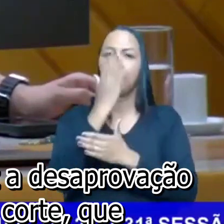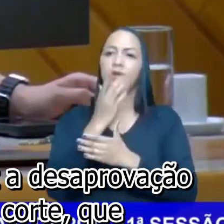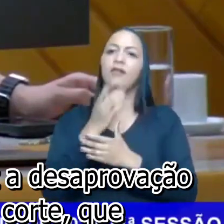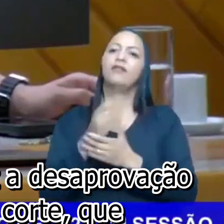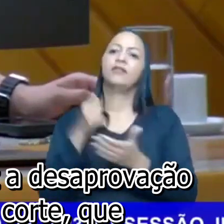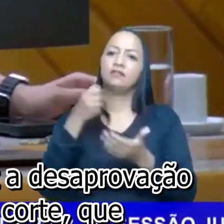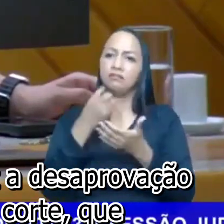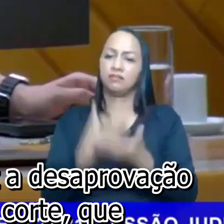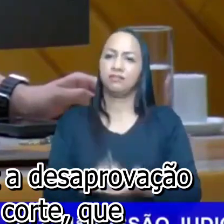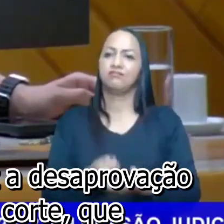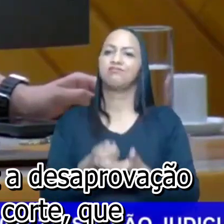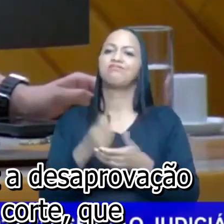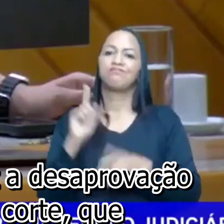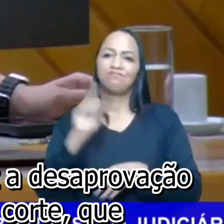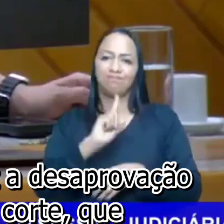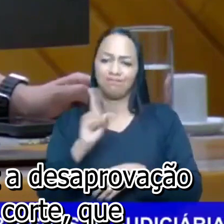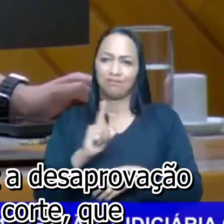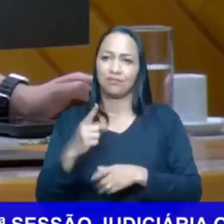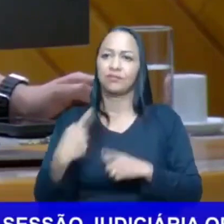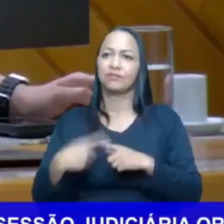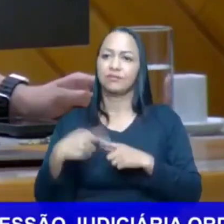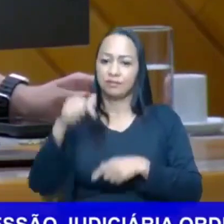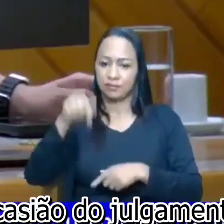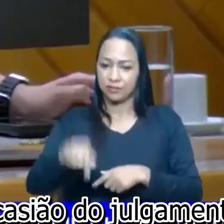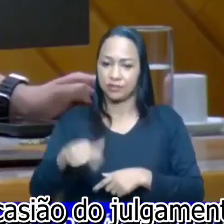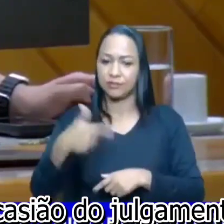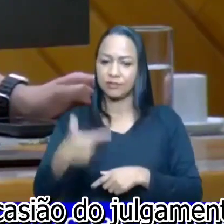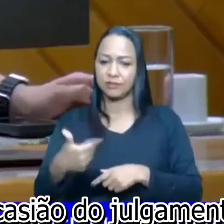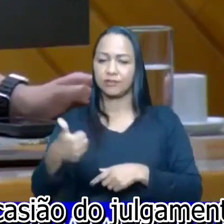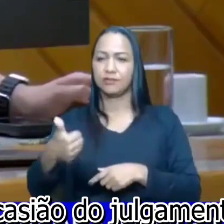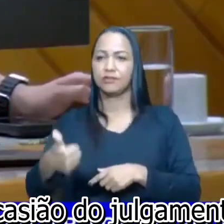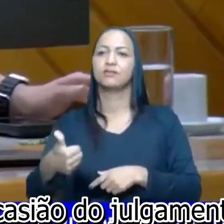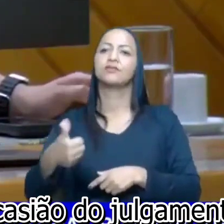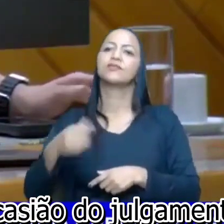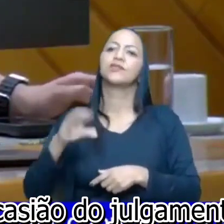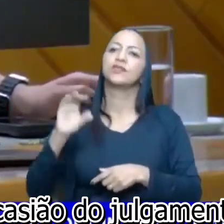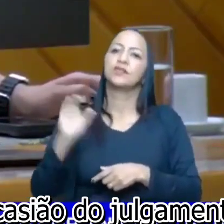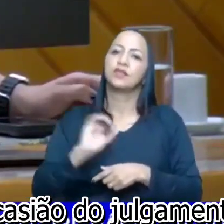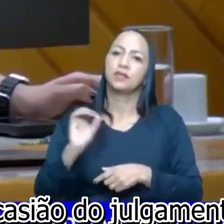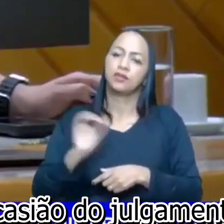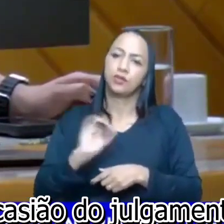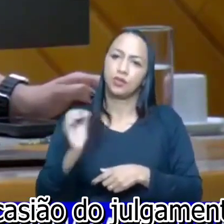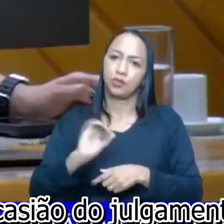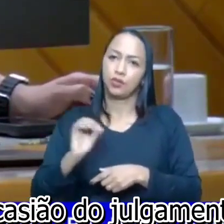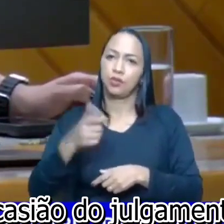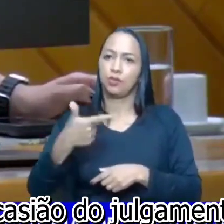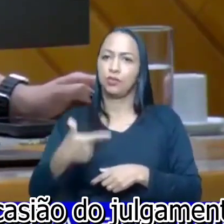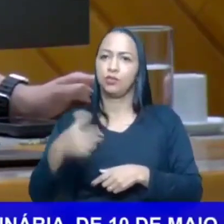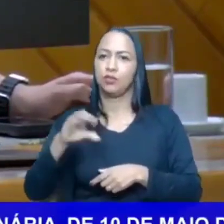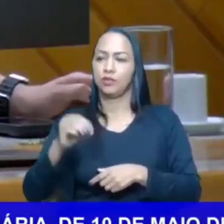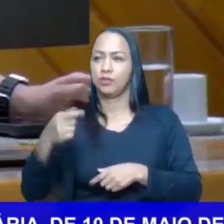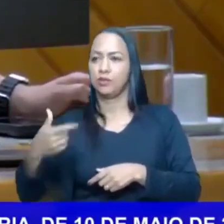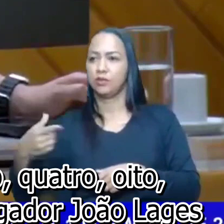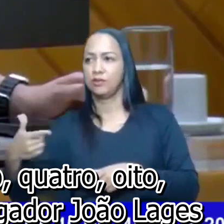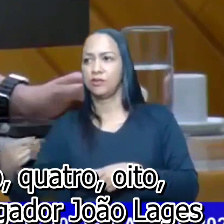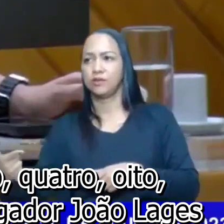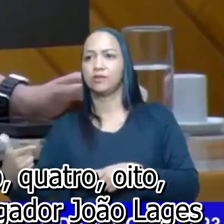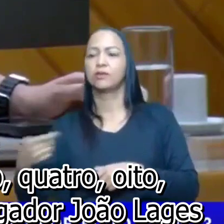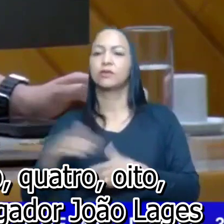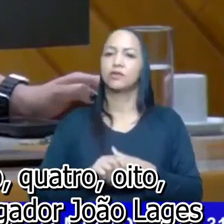conforme pacífica orientação desta Corte, que em 21 de outubro de 2022, por ocasião do julgamento da prestação de